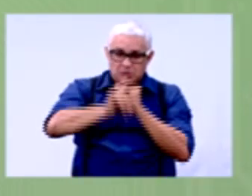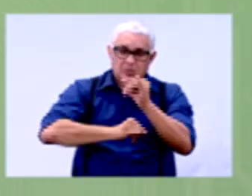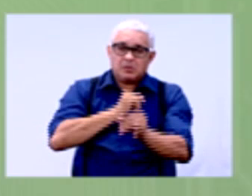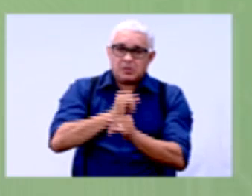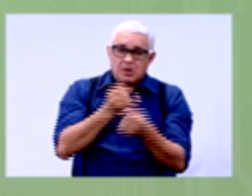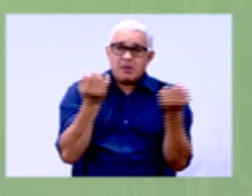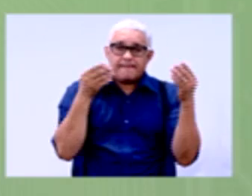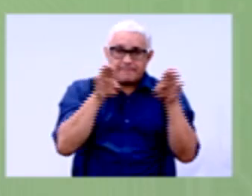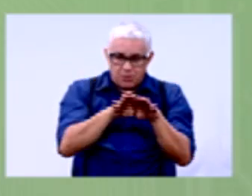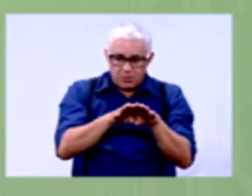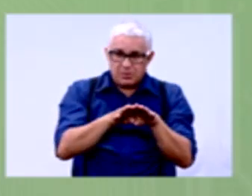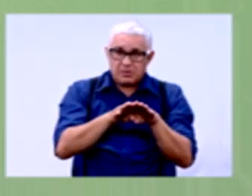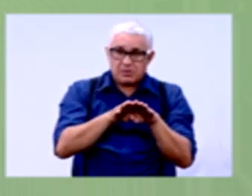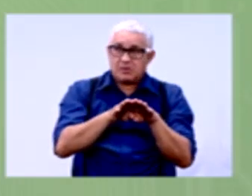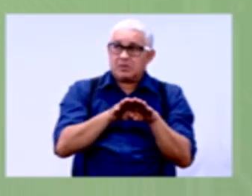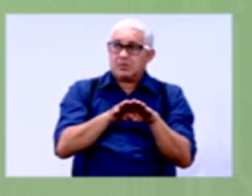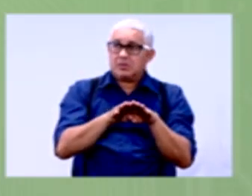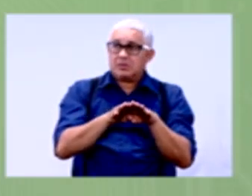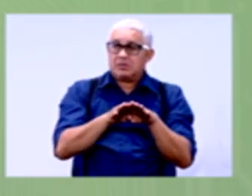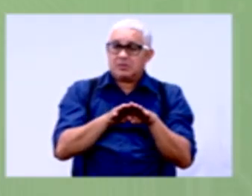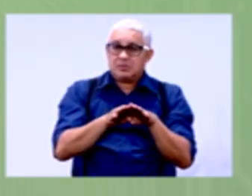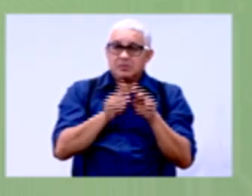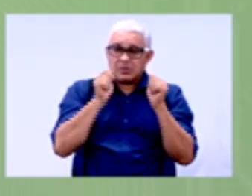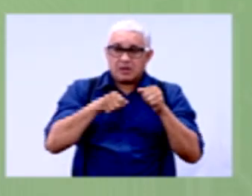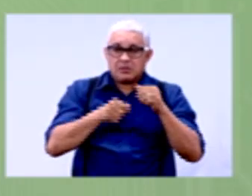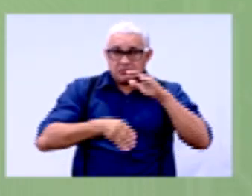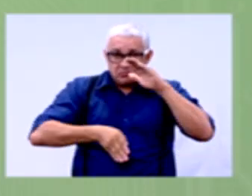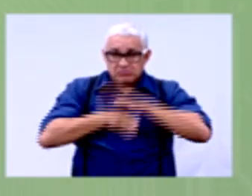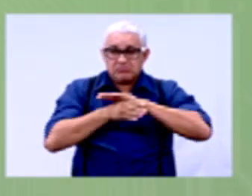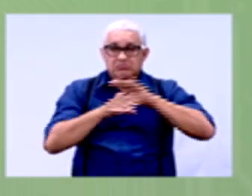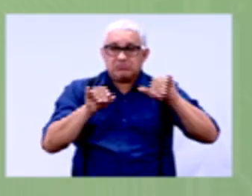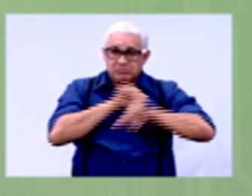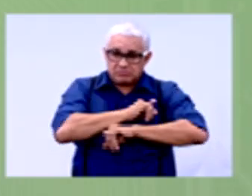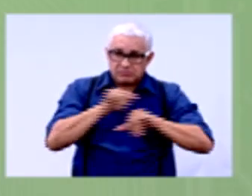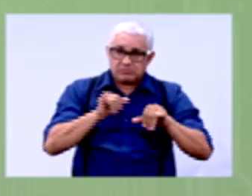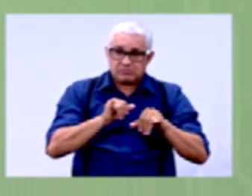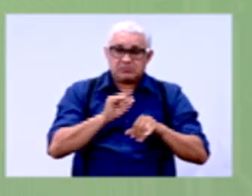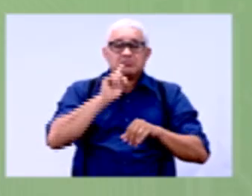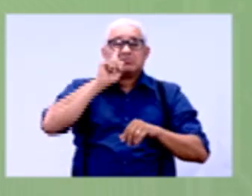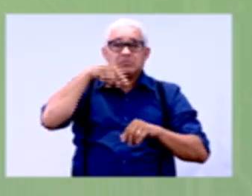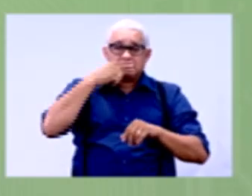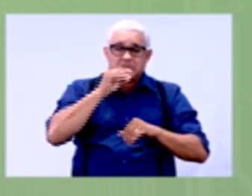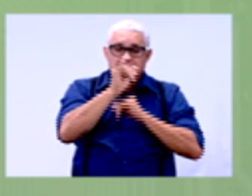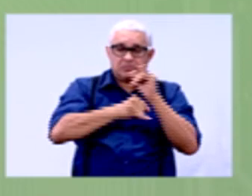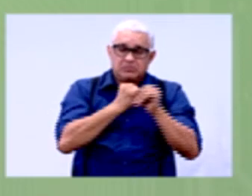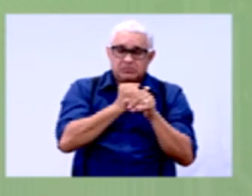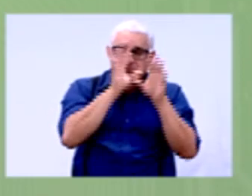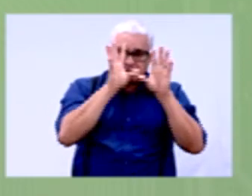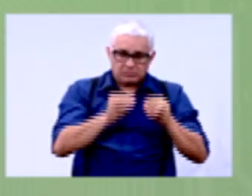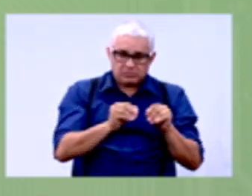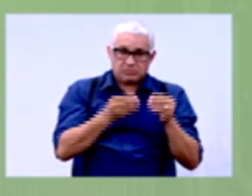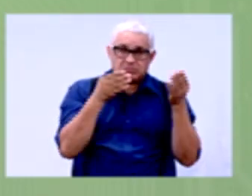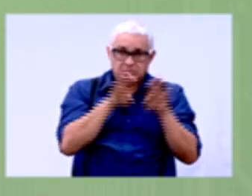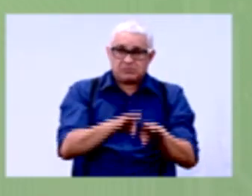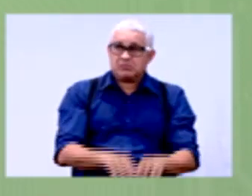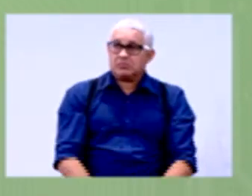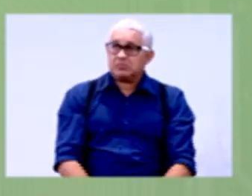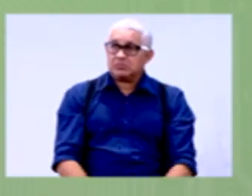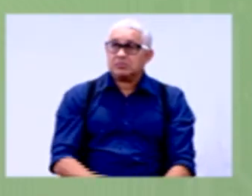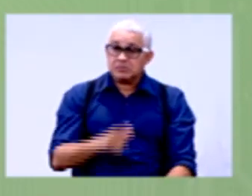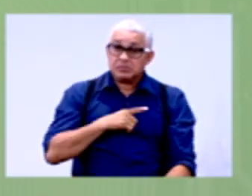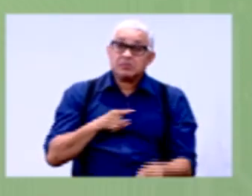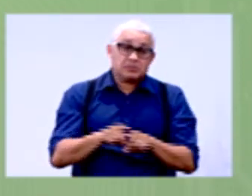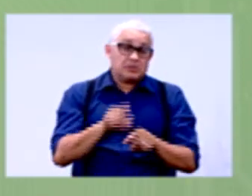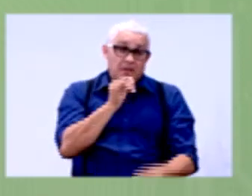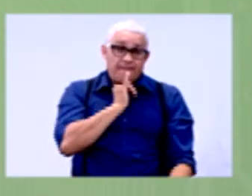Local Storage faz com que a gente acesse a informação mesmo depois que o navegador foi fechado. Aqui nós temos